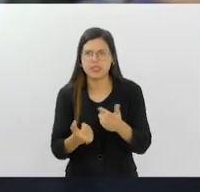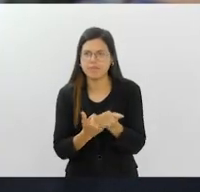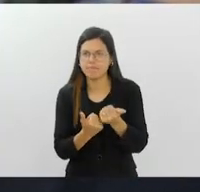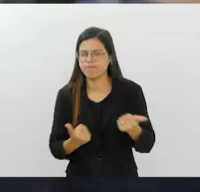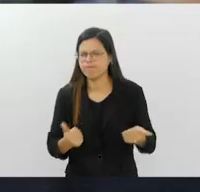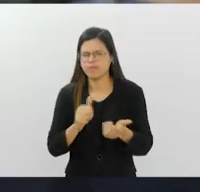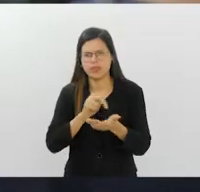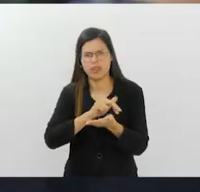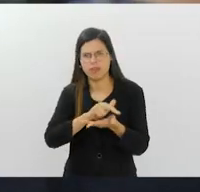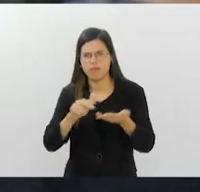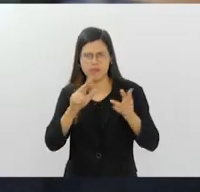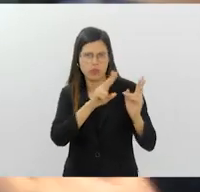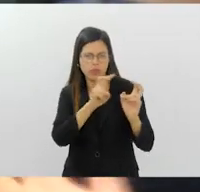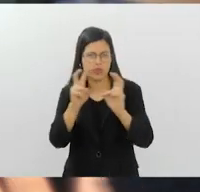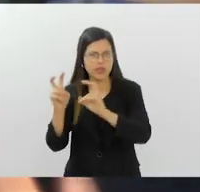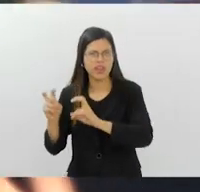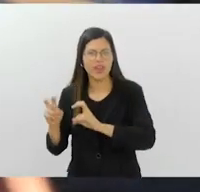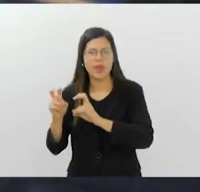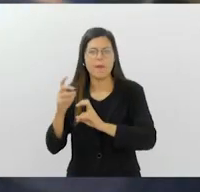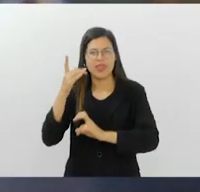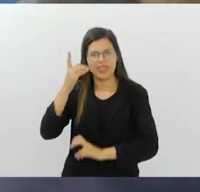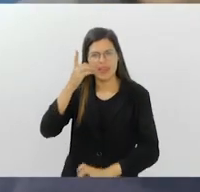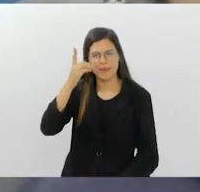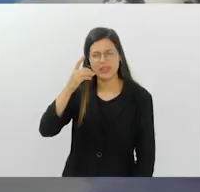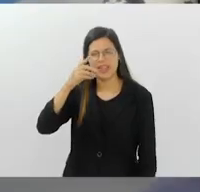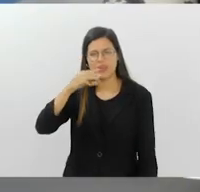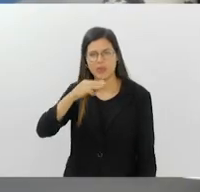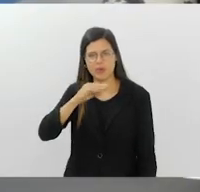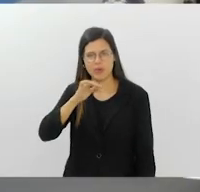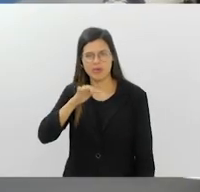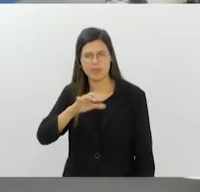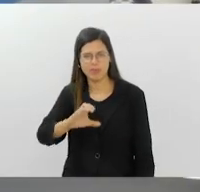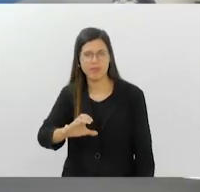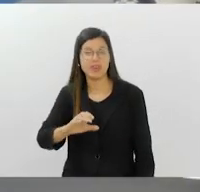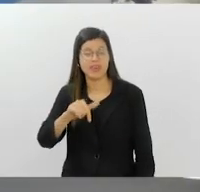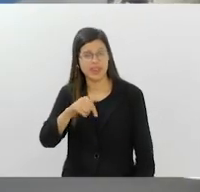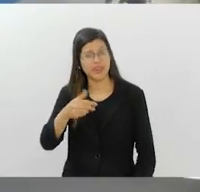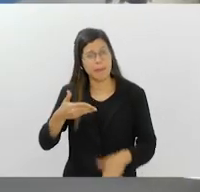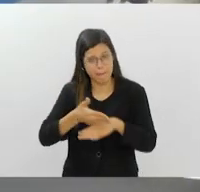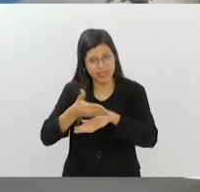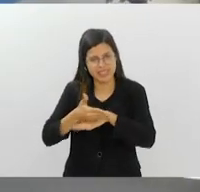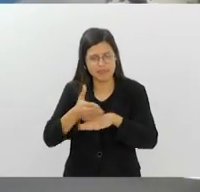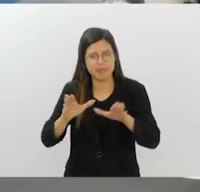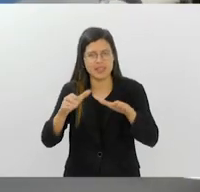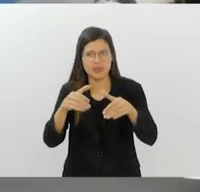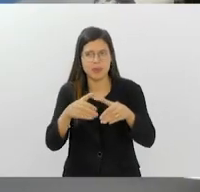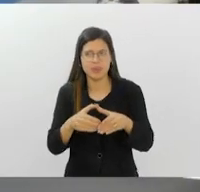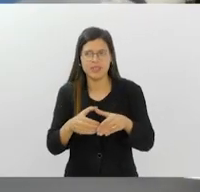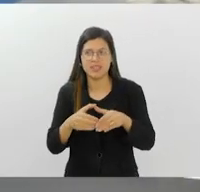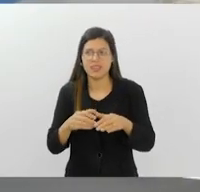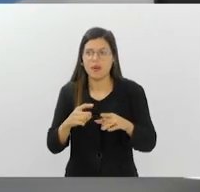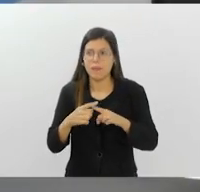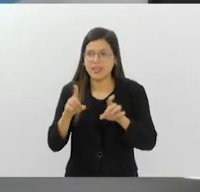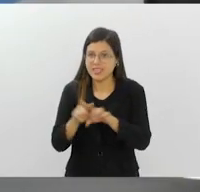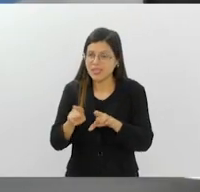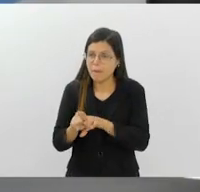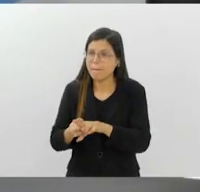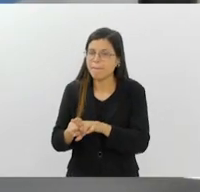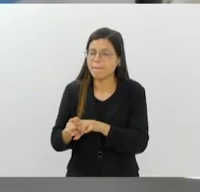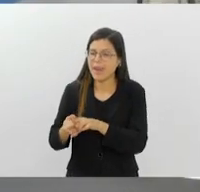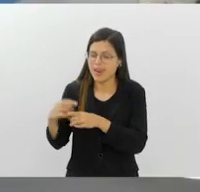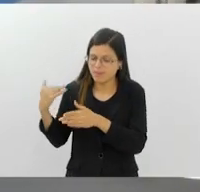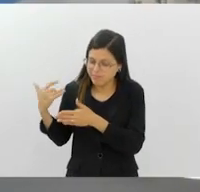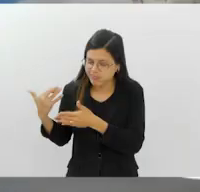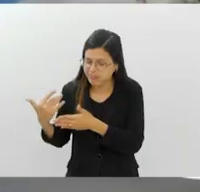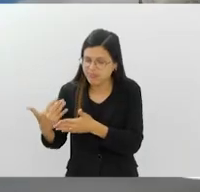esse né Não só o m é um precioso suplente da nossa comissão mas é um histórico resiliente defensor dos